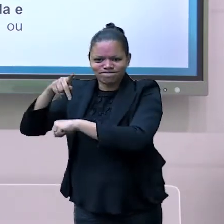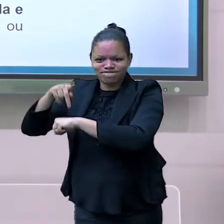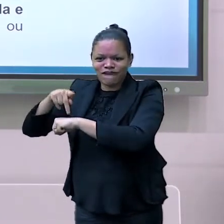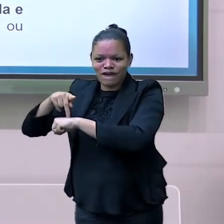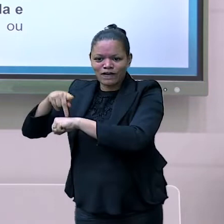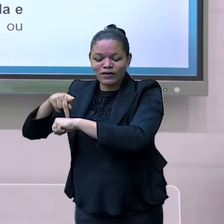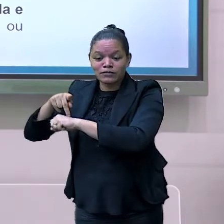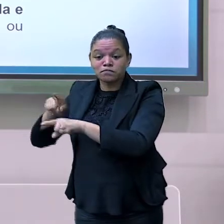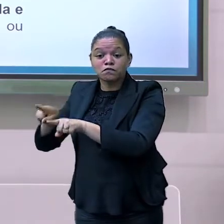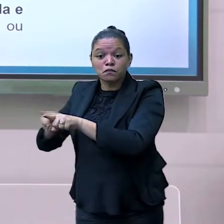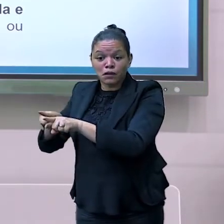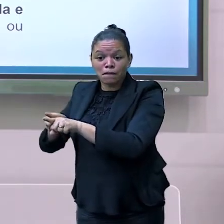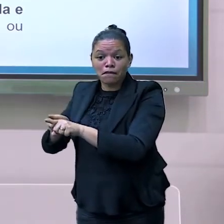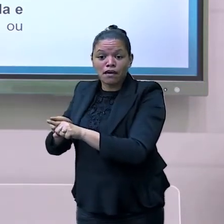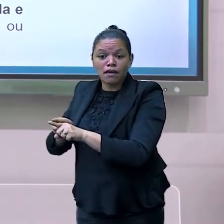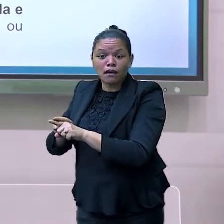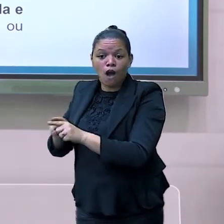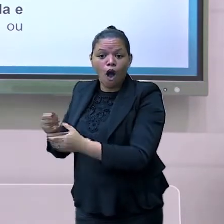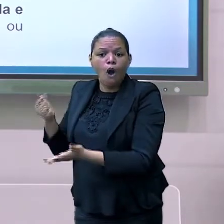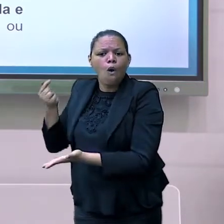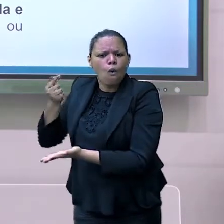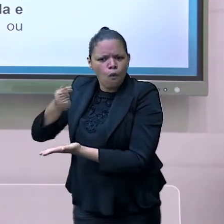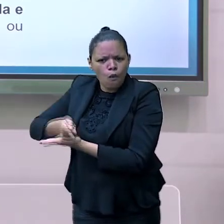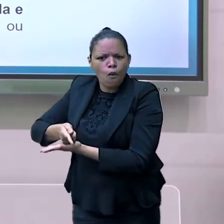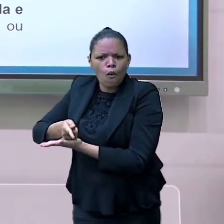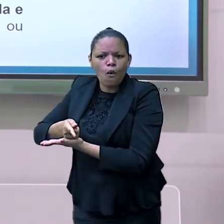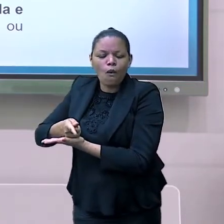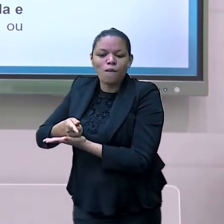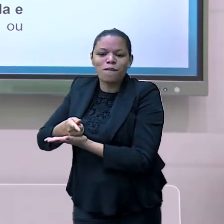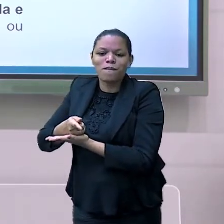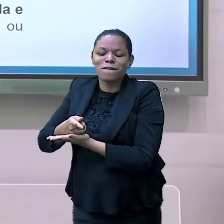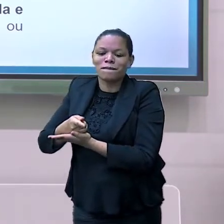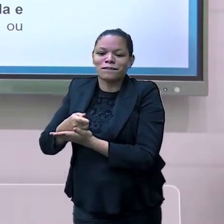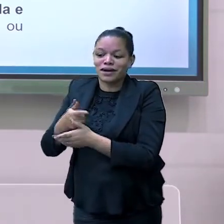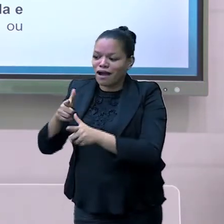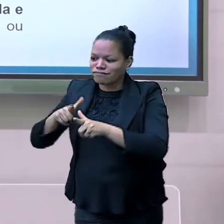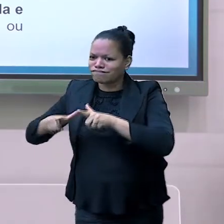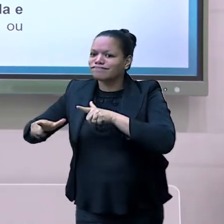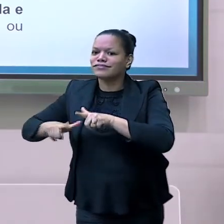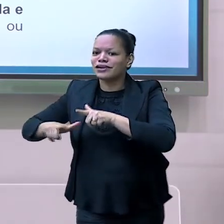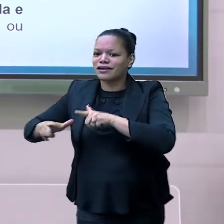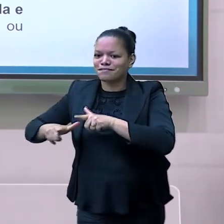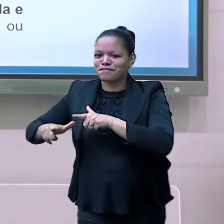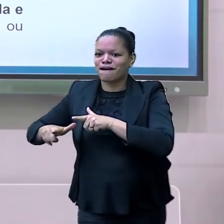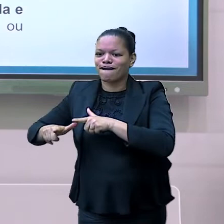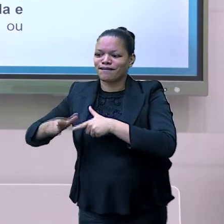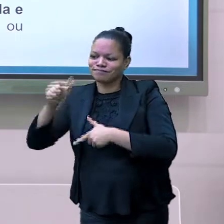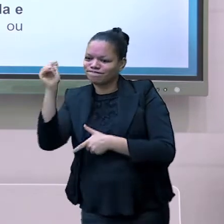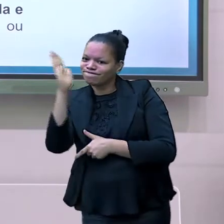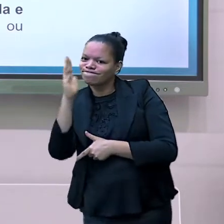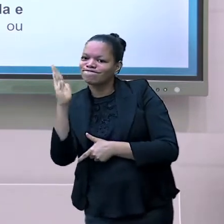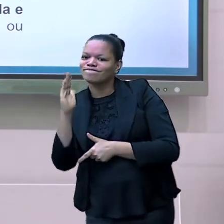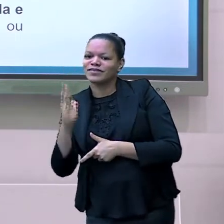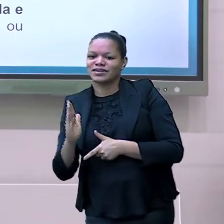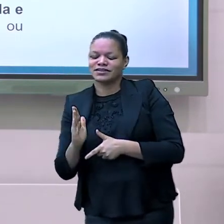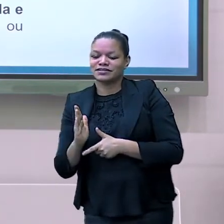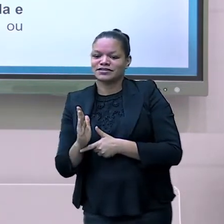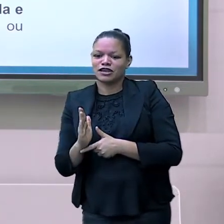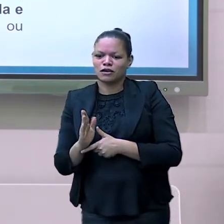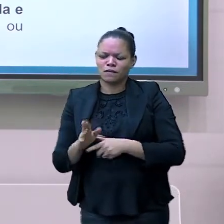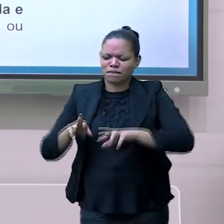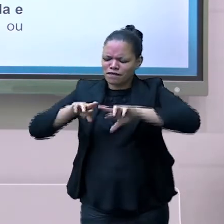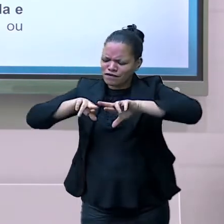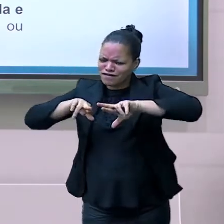serviços de tecnologia, Para fazer máquinas ou para computadores. Isso aí vai fazer o quê? Diferentes formas de